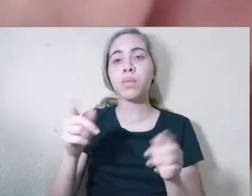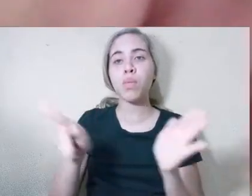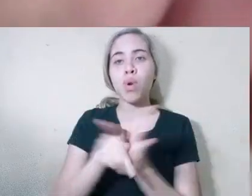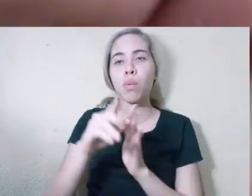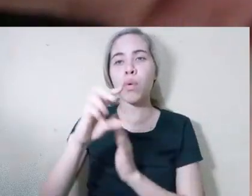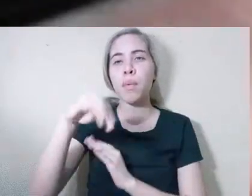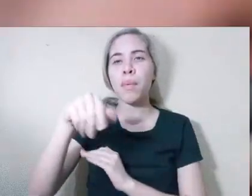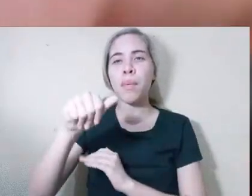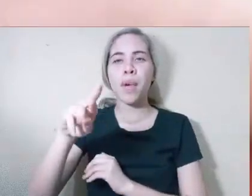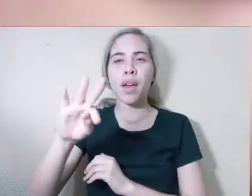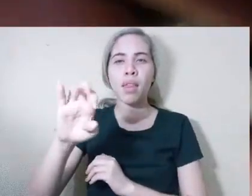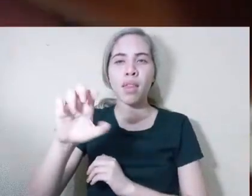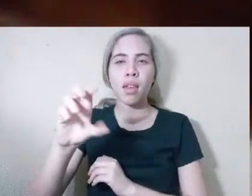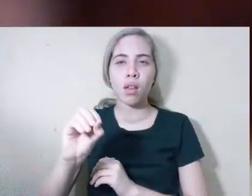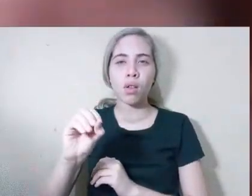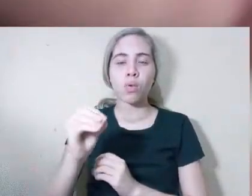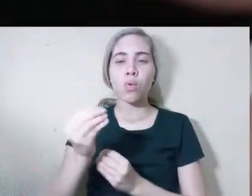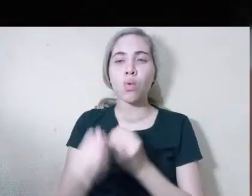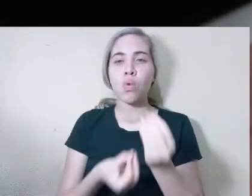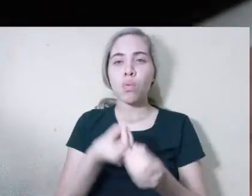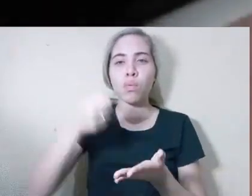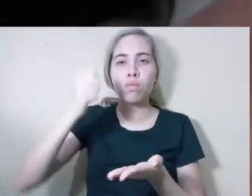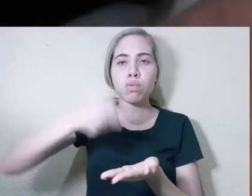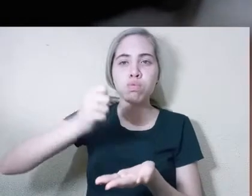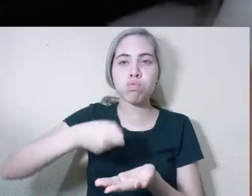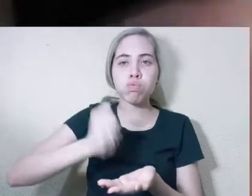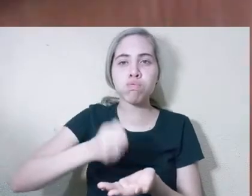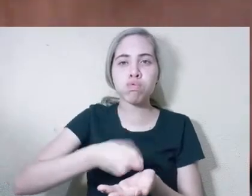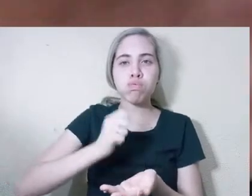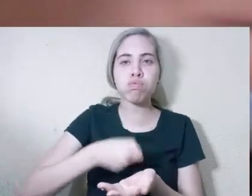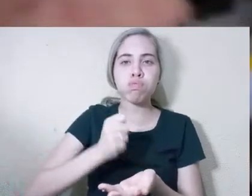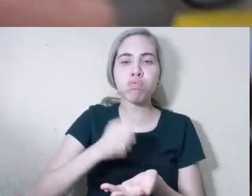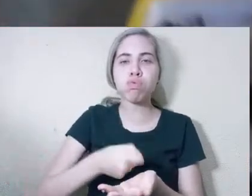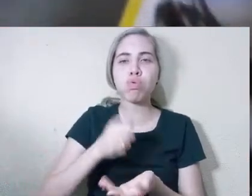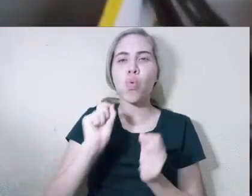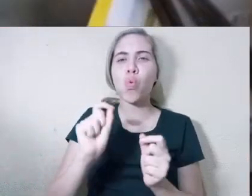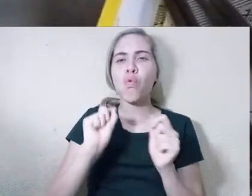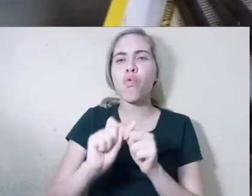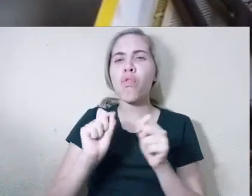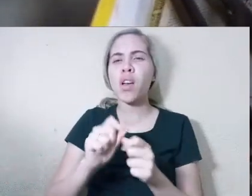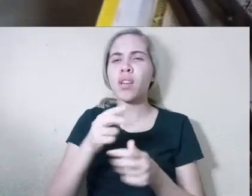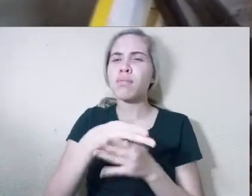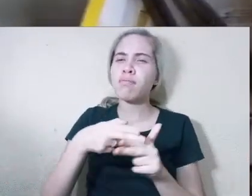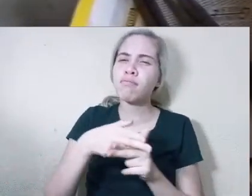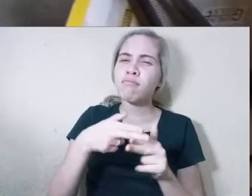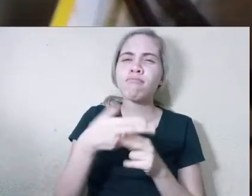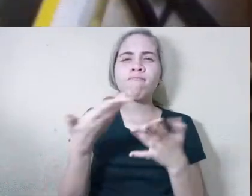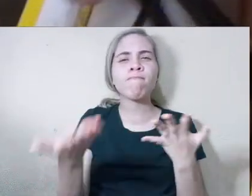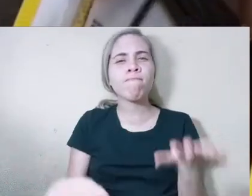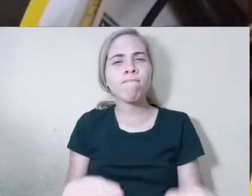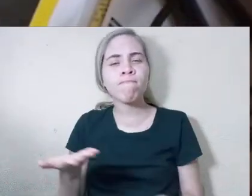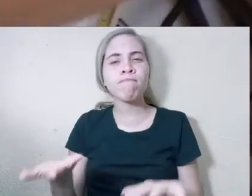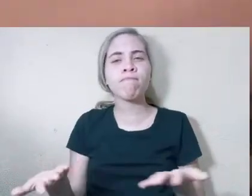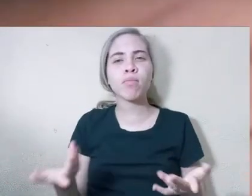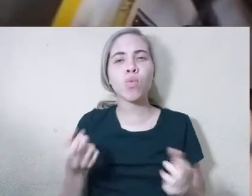E a marteladinha? A famosa marteladinha você faz com o quê? Essa marteladinha é com... Aqui, a ferramenta